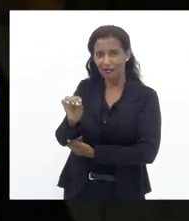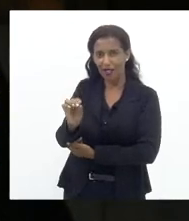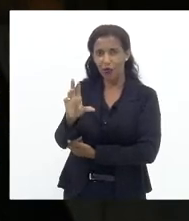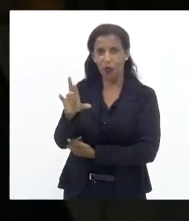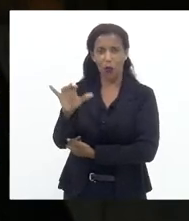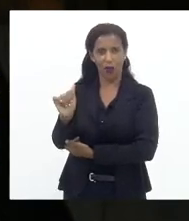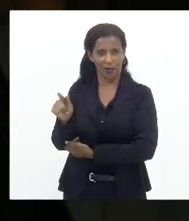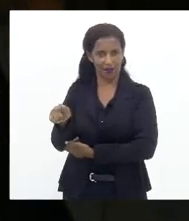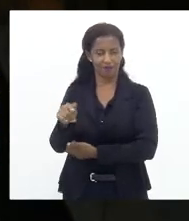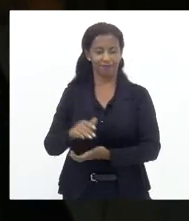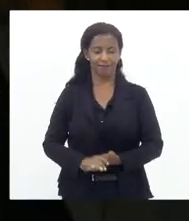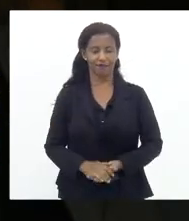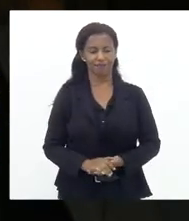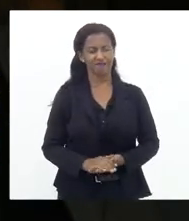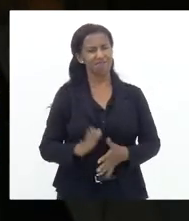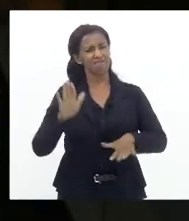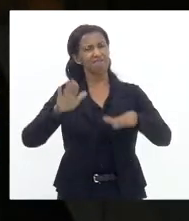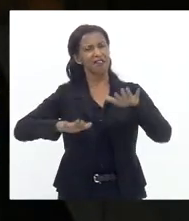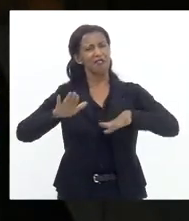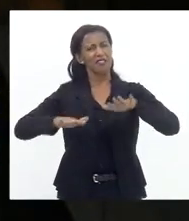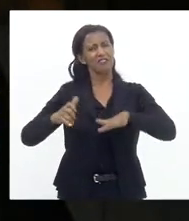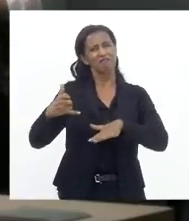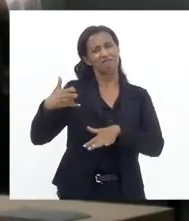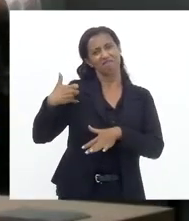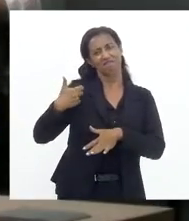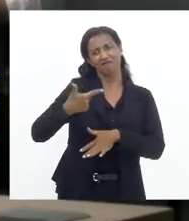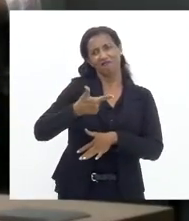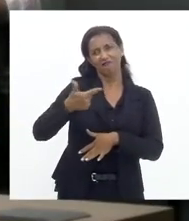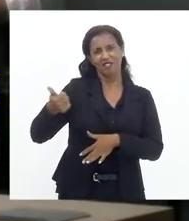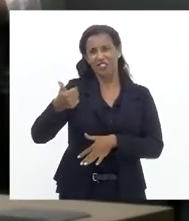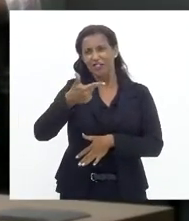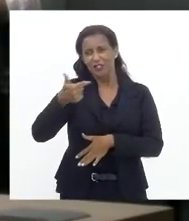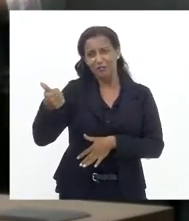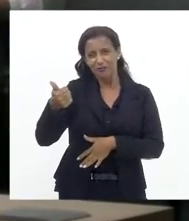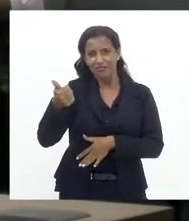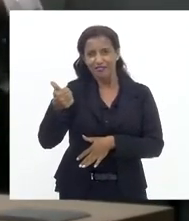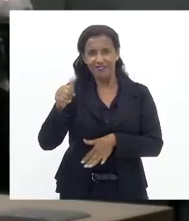e talvez tem aí seus 21 anos